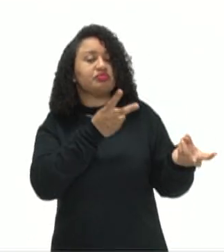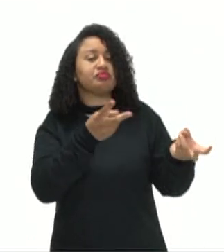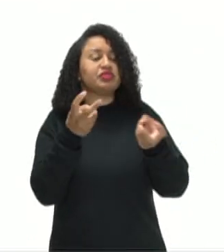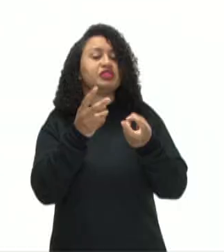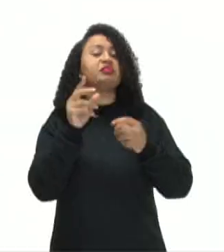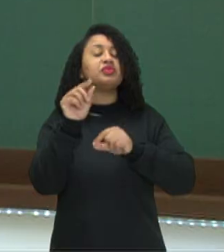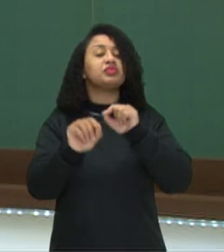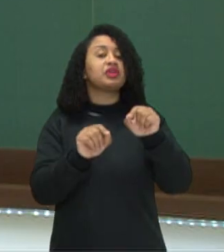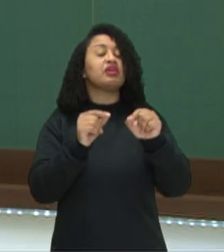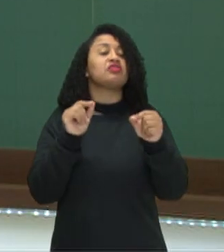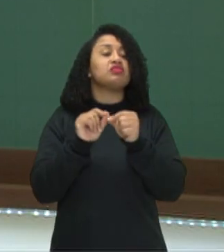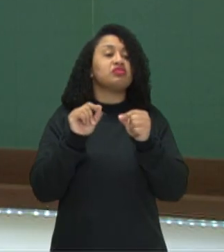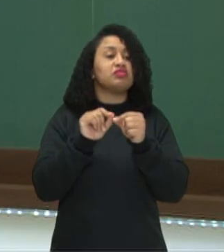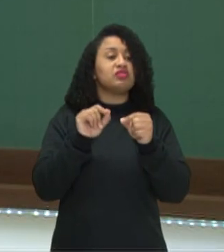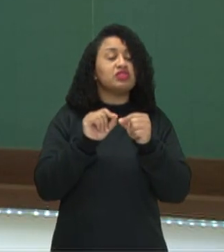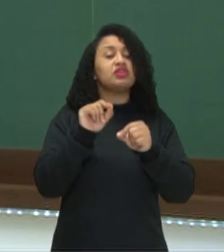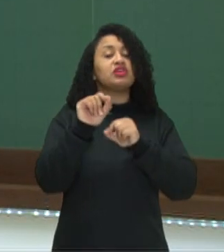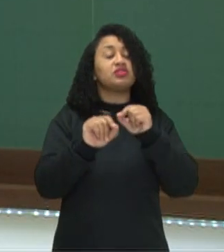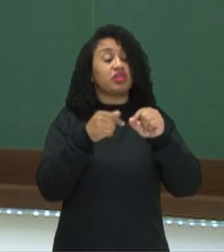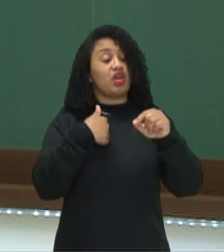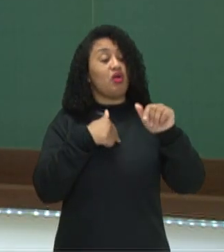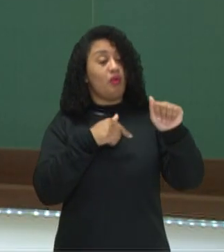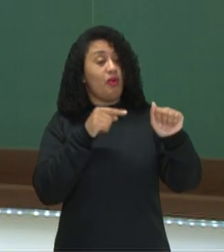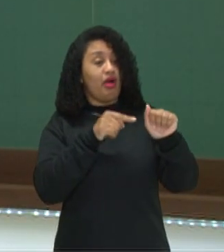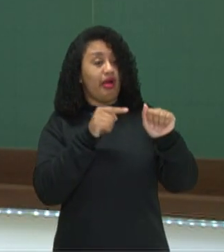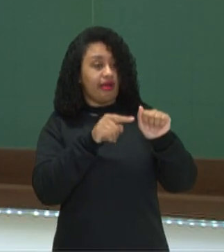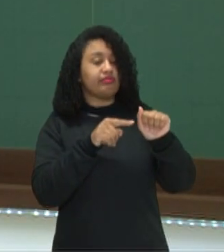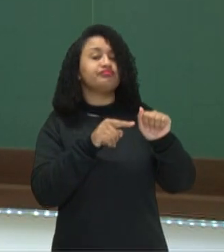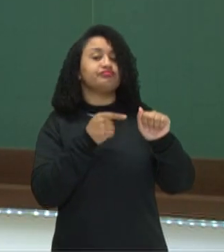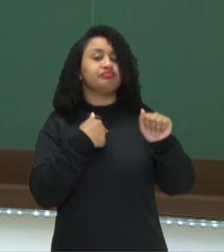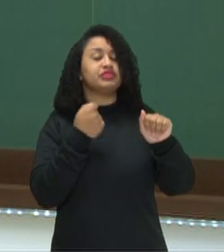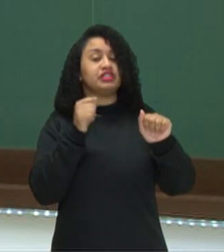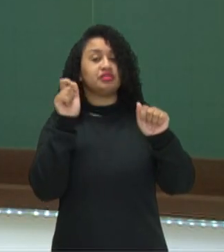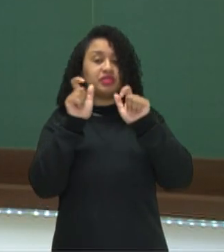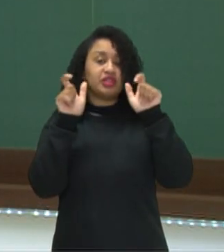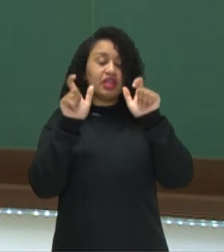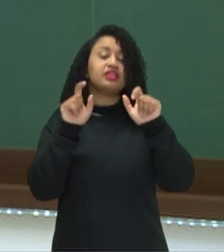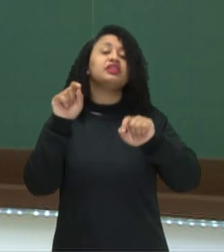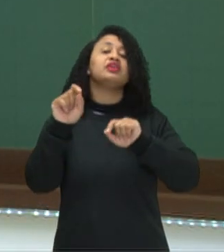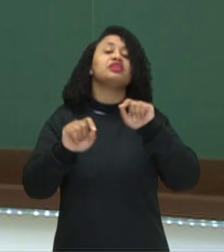Identificamos através do coeficiente A. Então, a gente precisa ficar atento